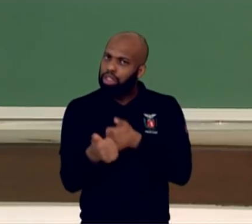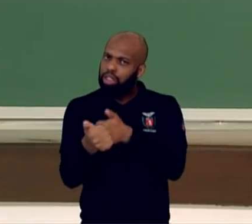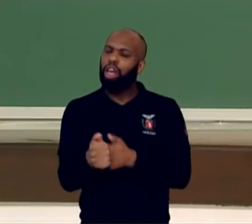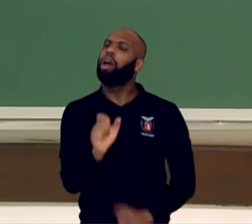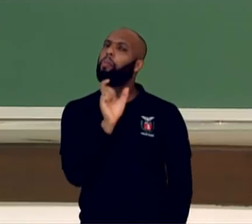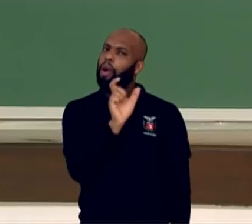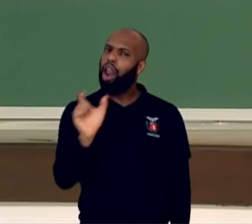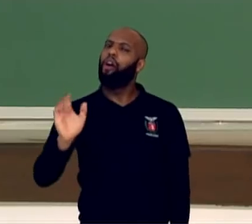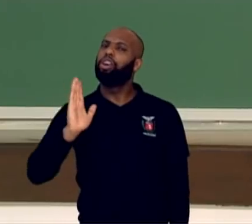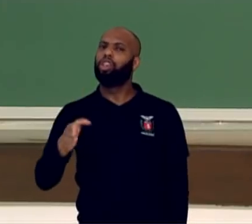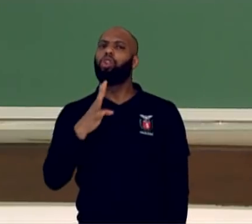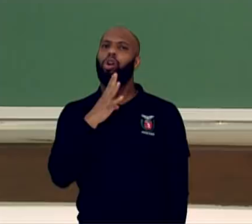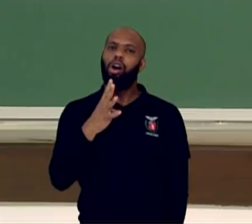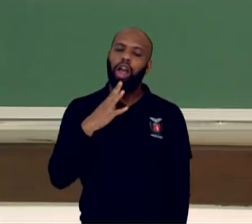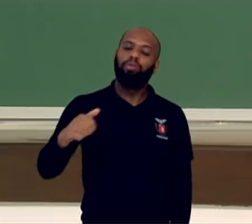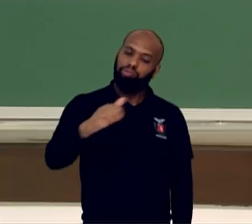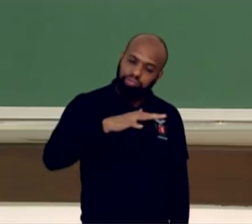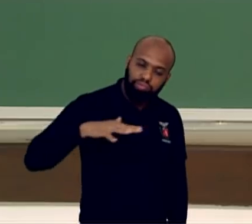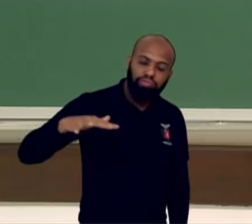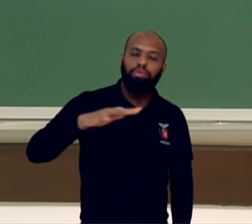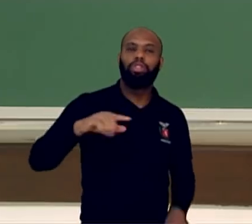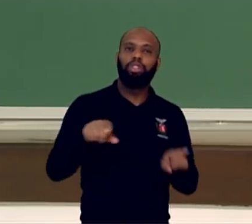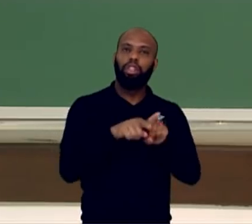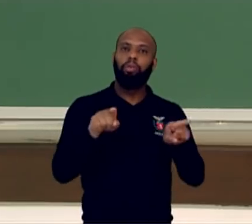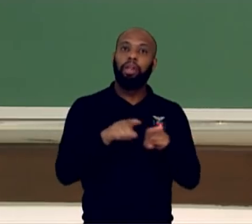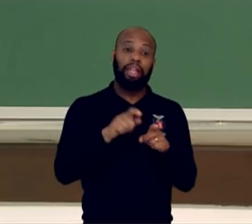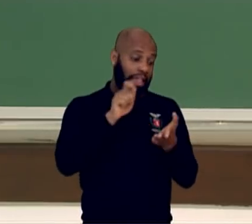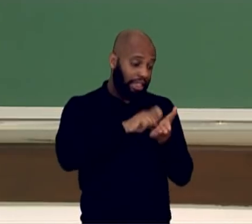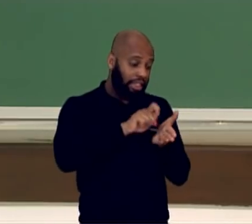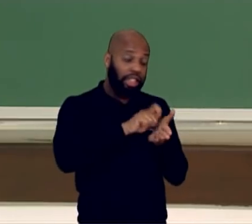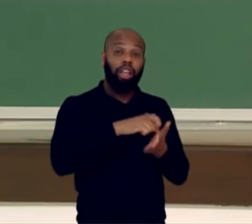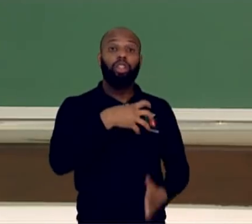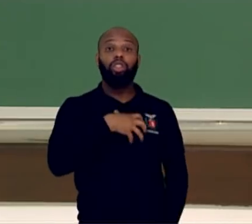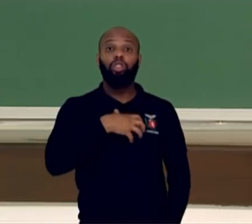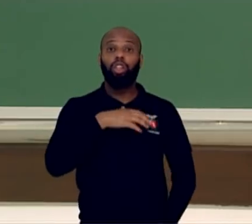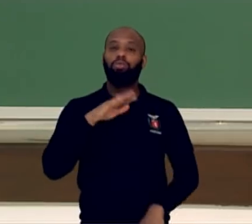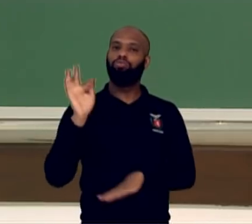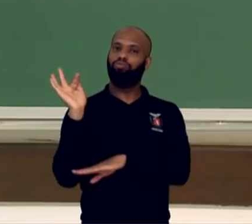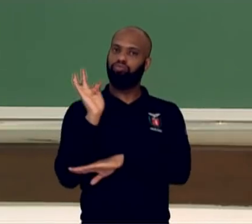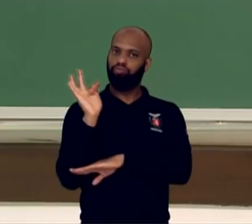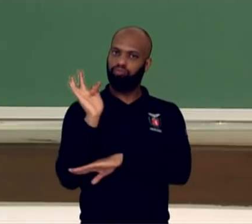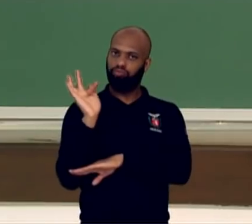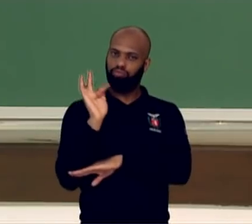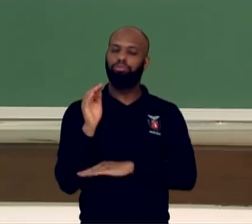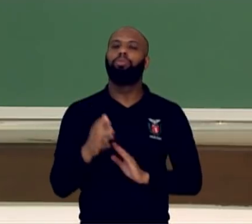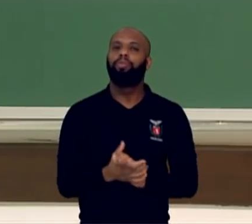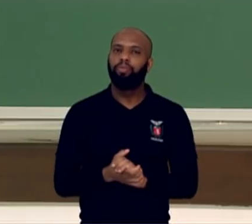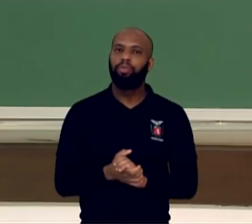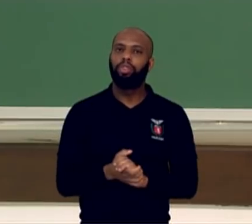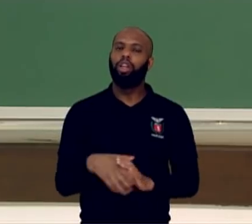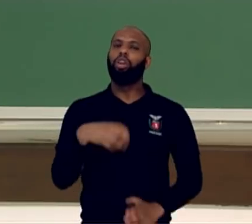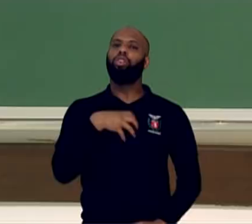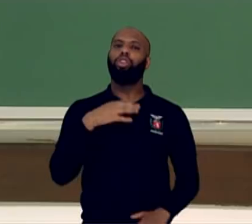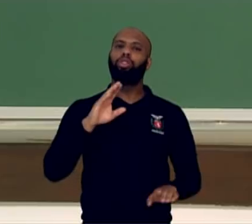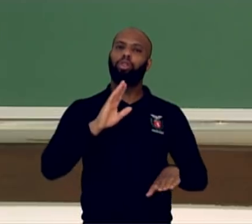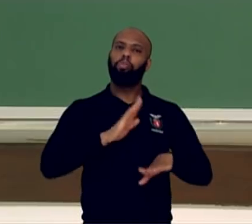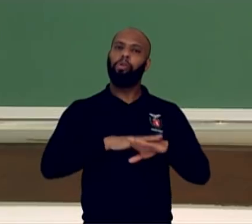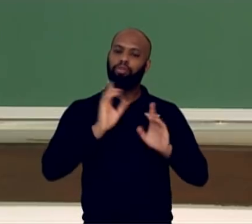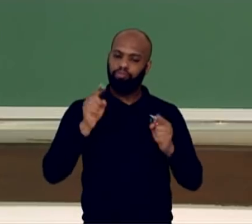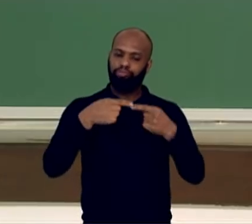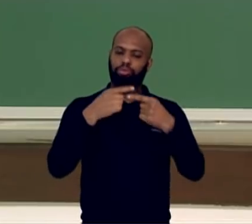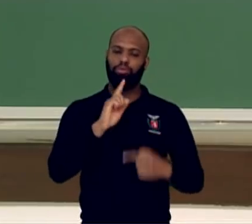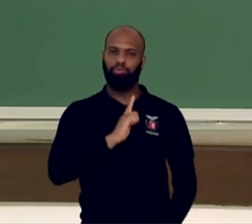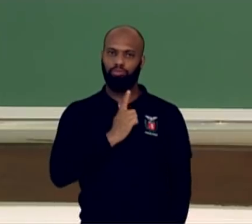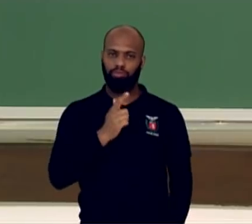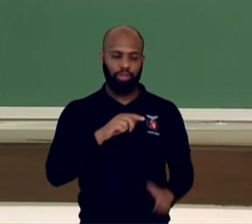mais conhecidas mesmo e escrito de um jeito mais formal, de um jeito mais de acordo com as regras